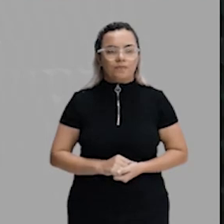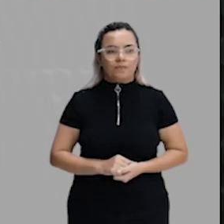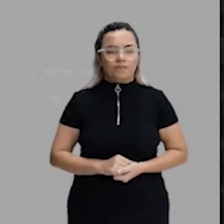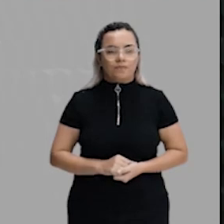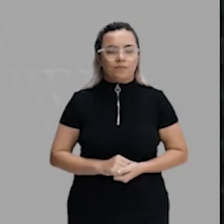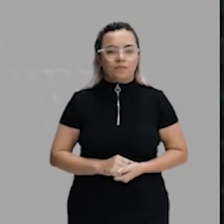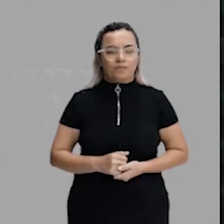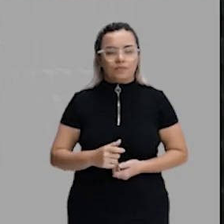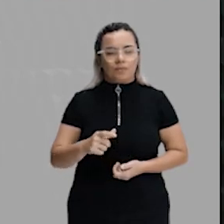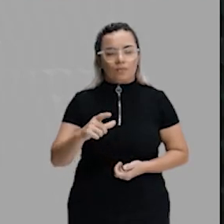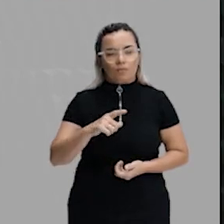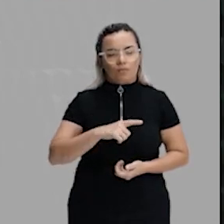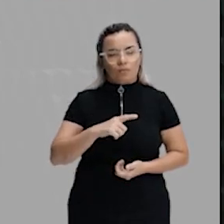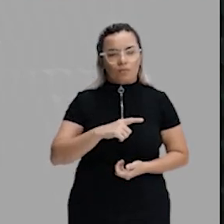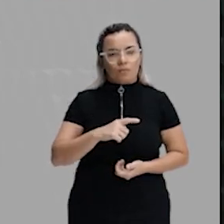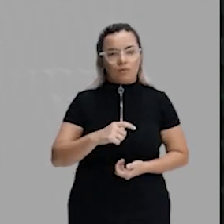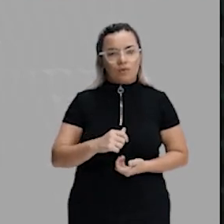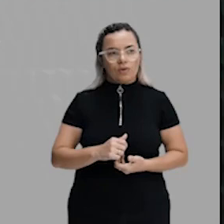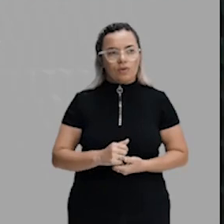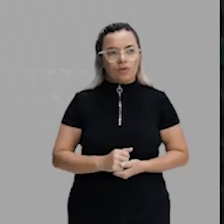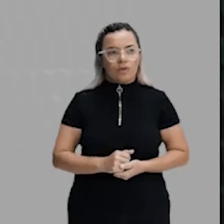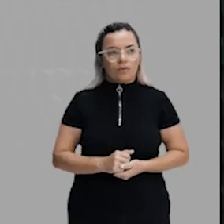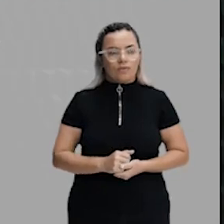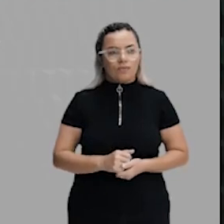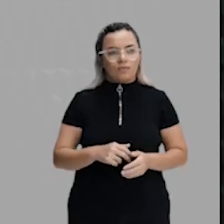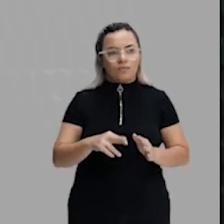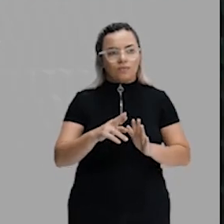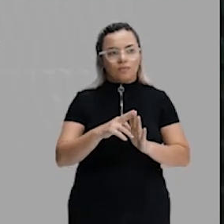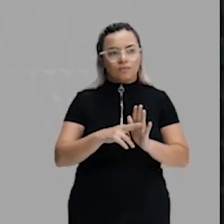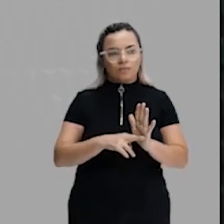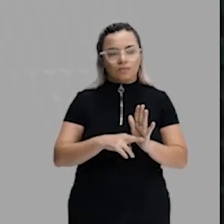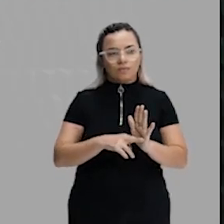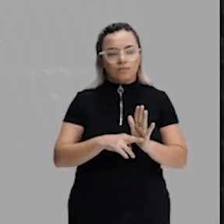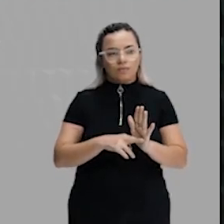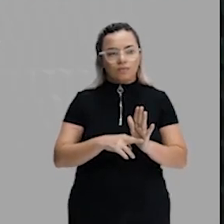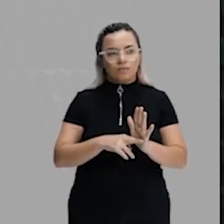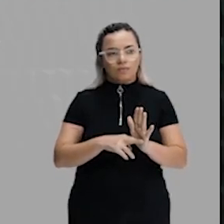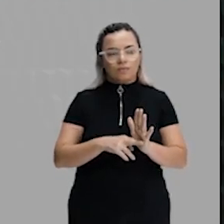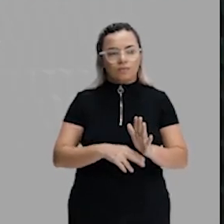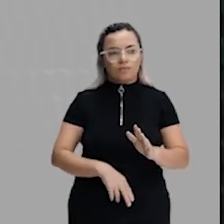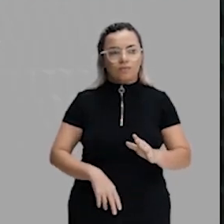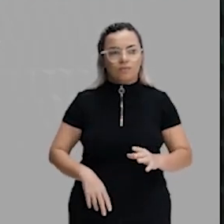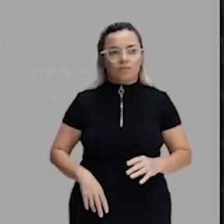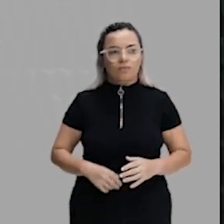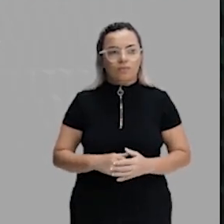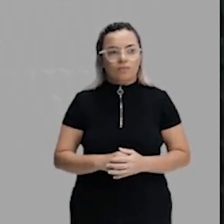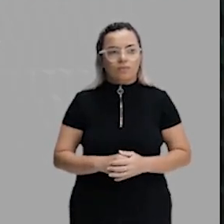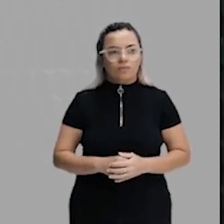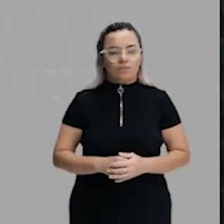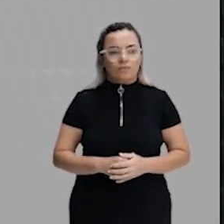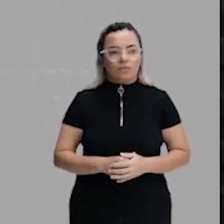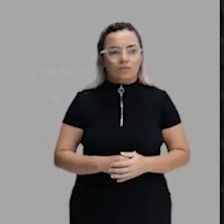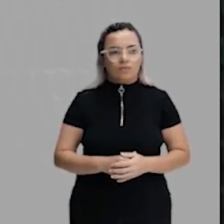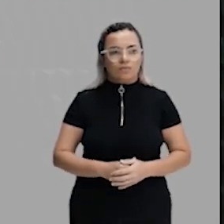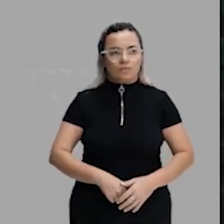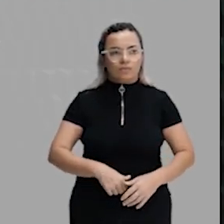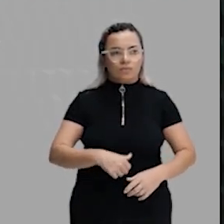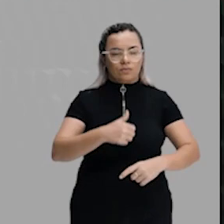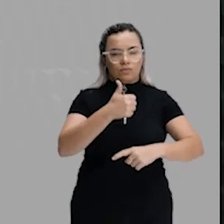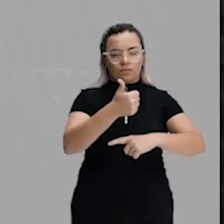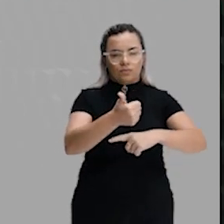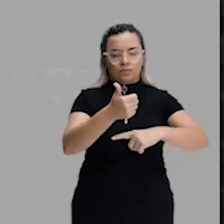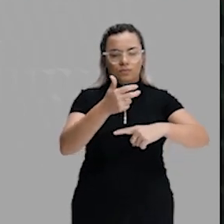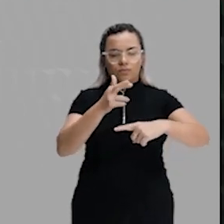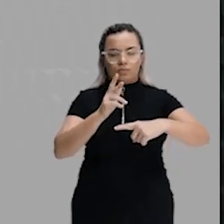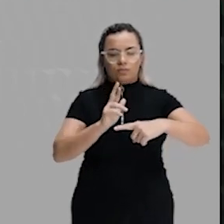nós vamos ter o seguinte, certo? Então, 1 sobre o R equivalente vai